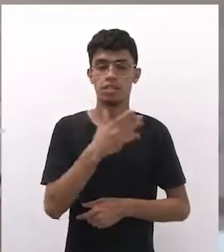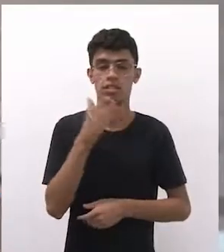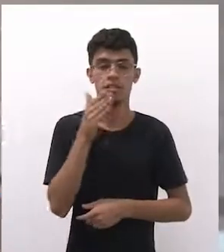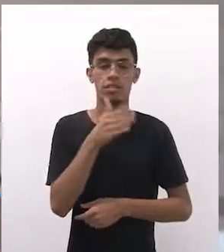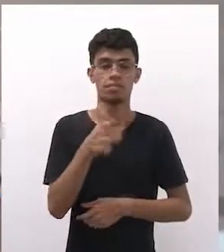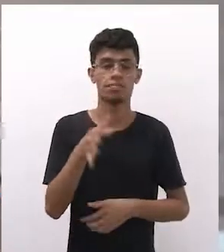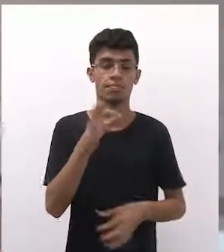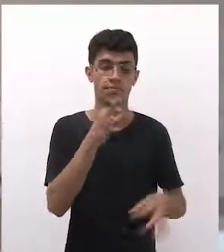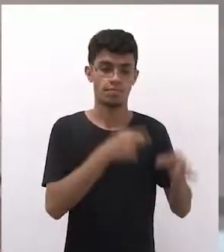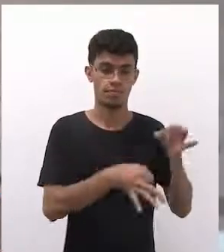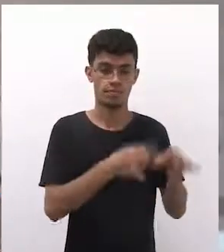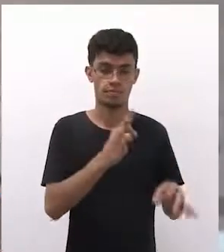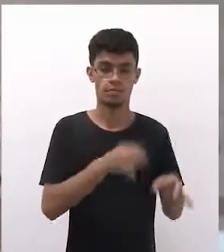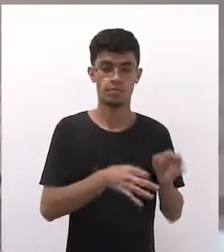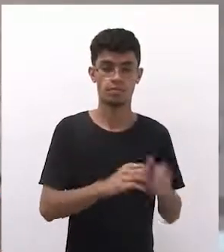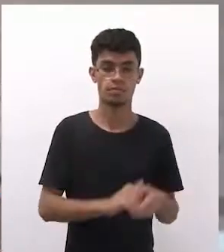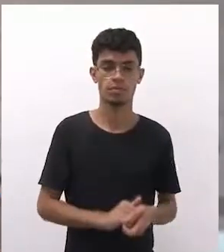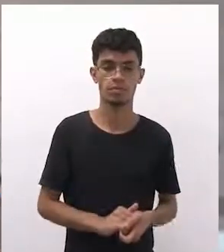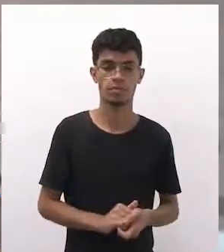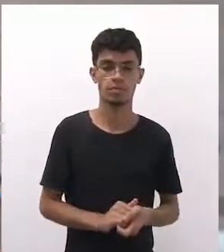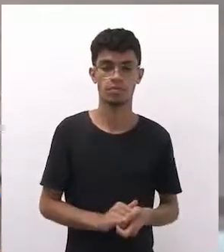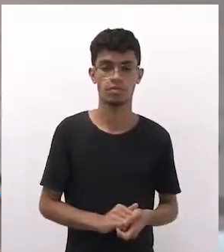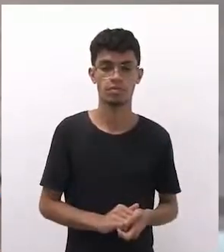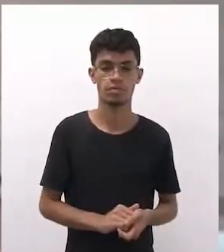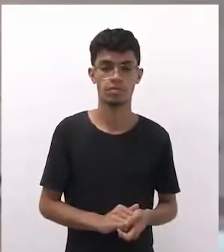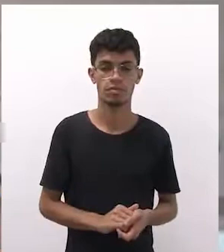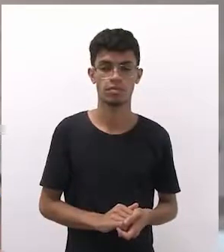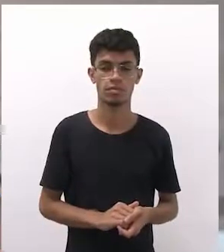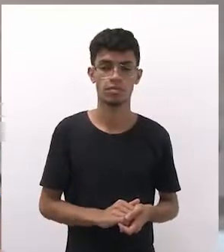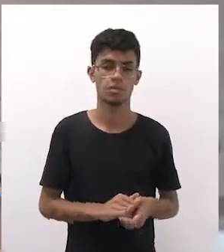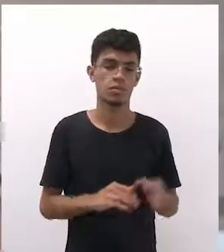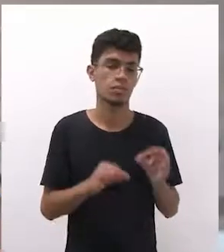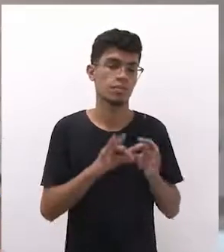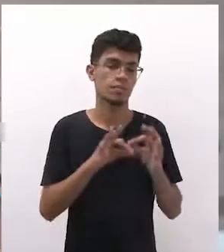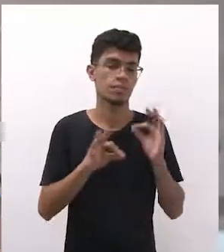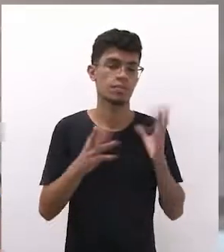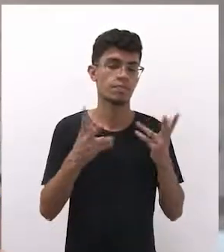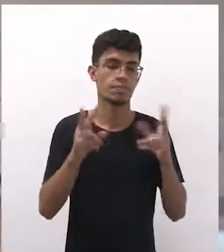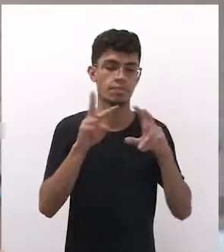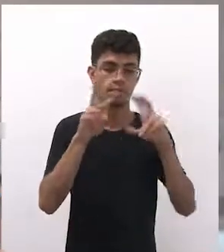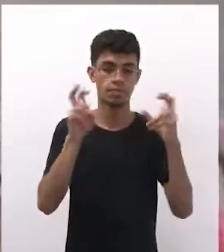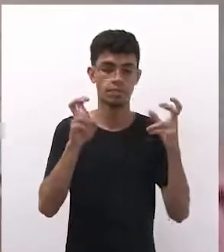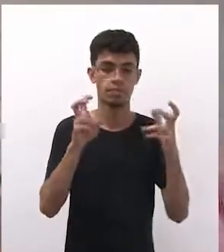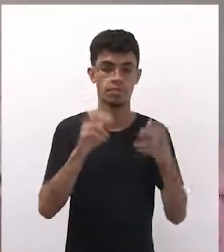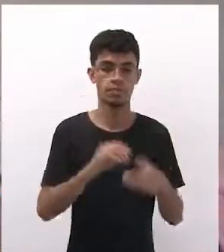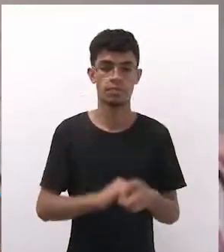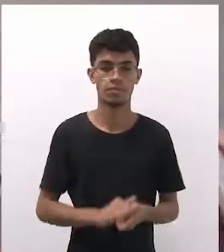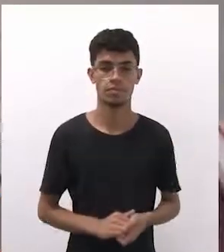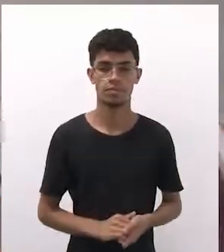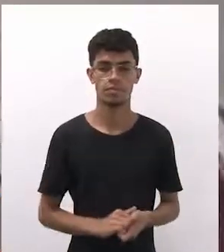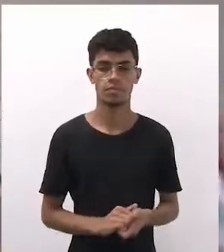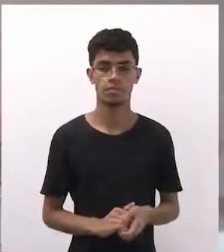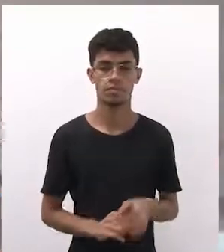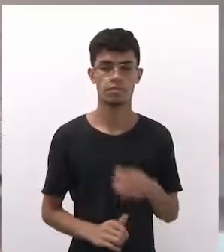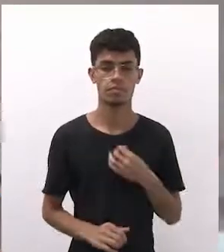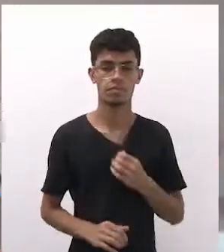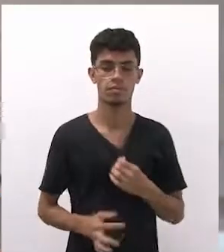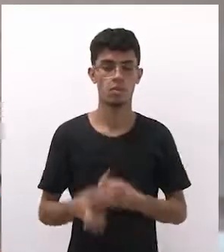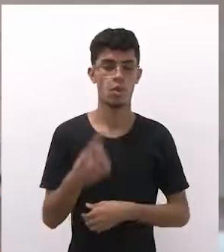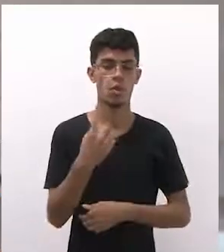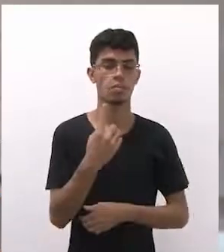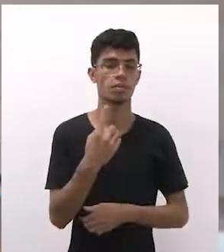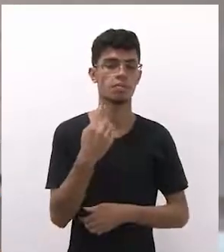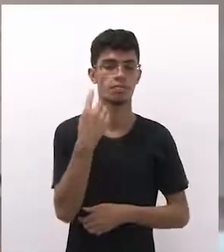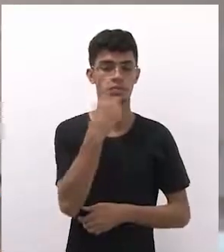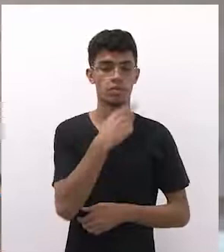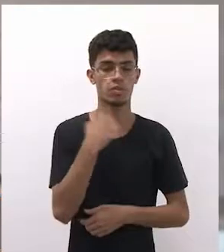à justiça. Eu não vou me estender muito mais nesse ponto, apesar de que seria um ponto que eu poderia falar 1h30, mas eu